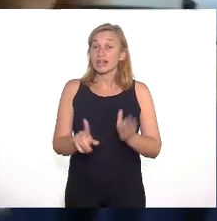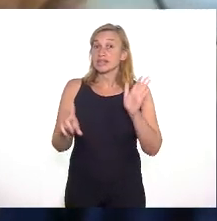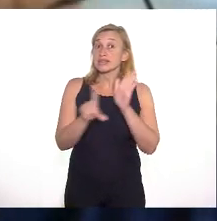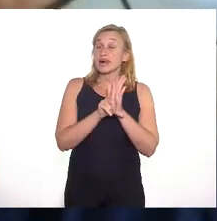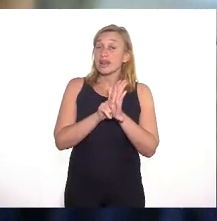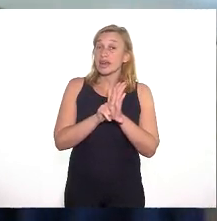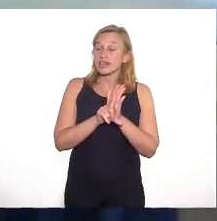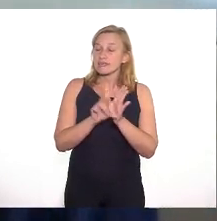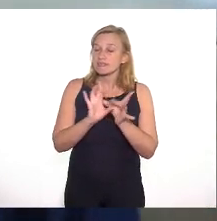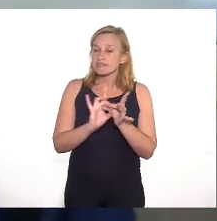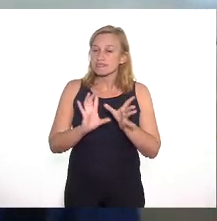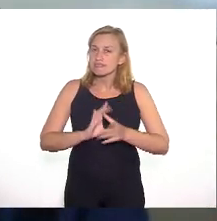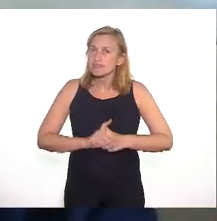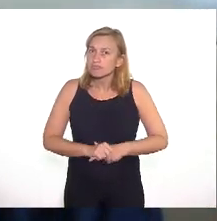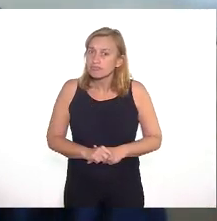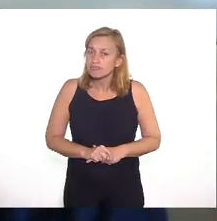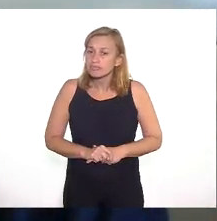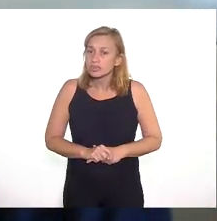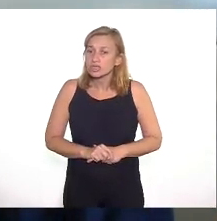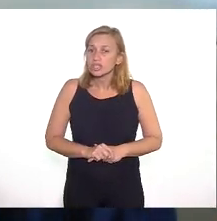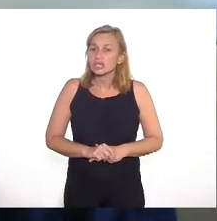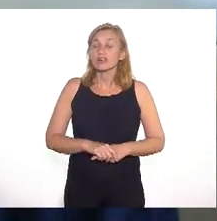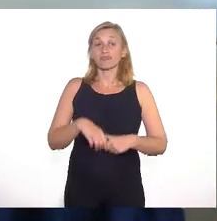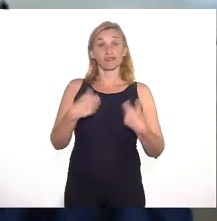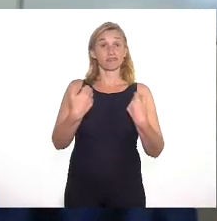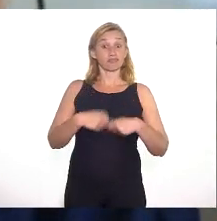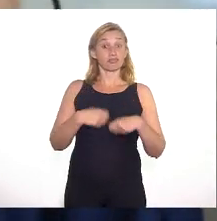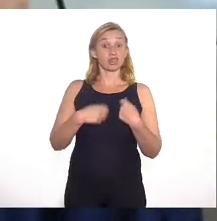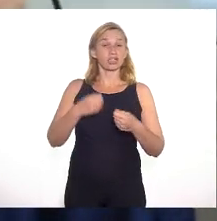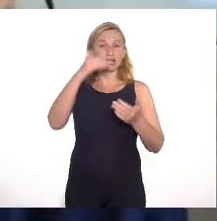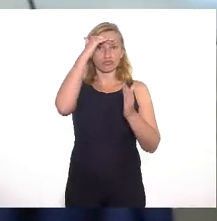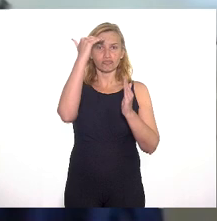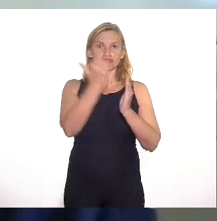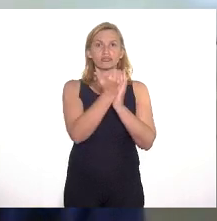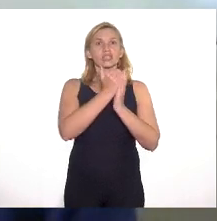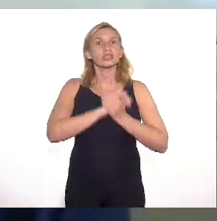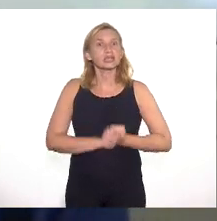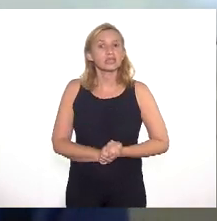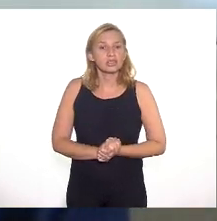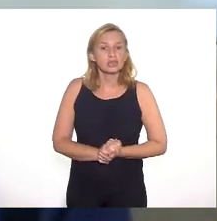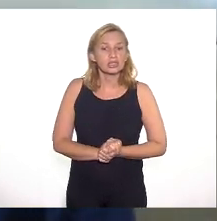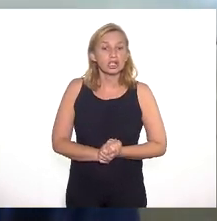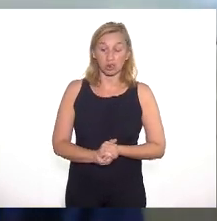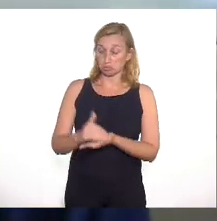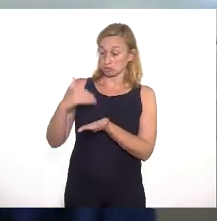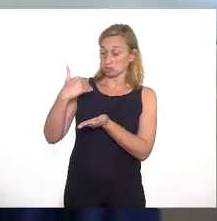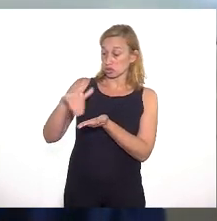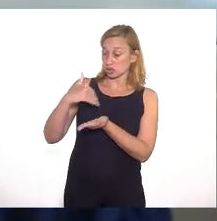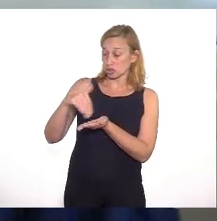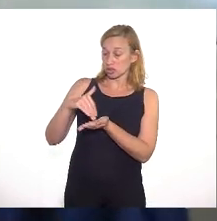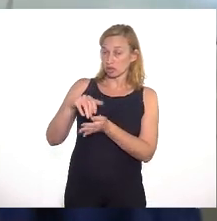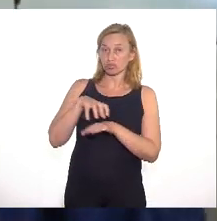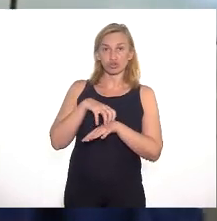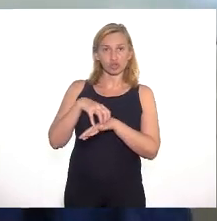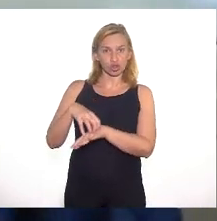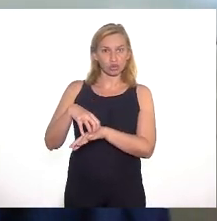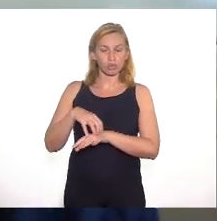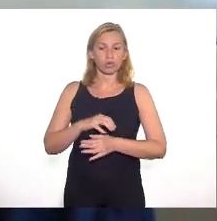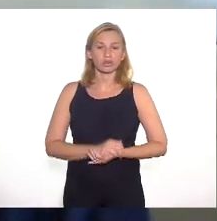em vigor e que era necessário cumpri-la. E o secretário de